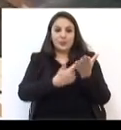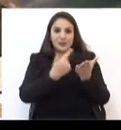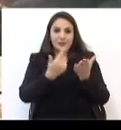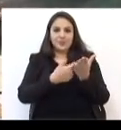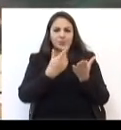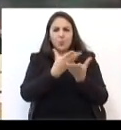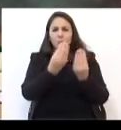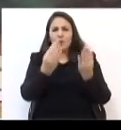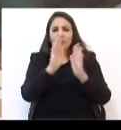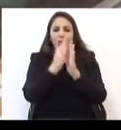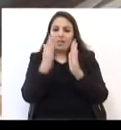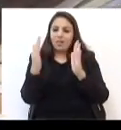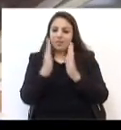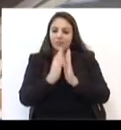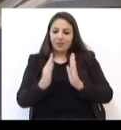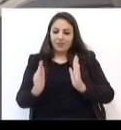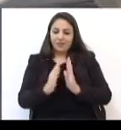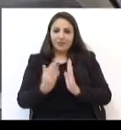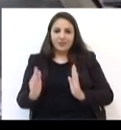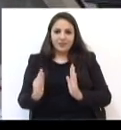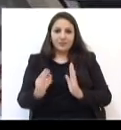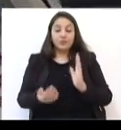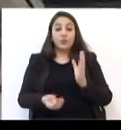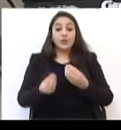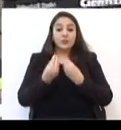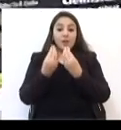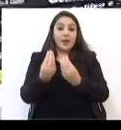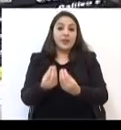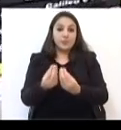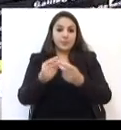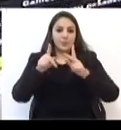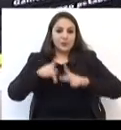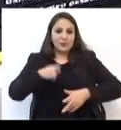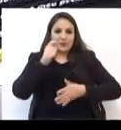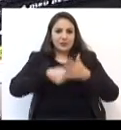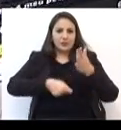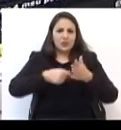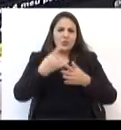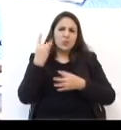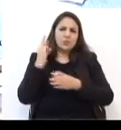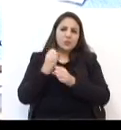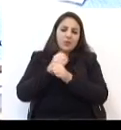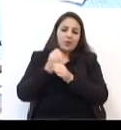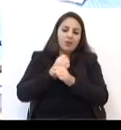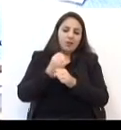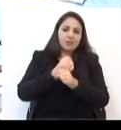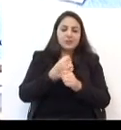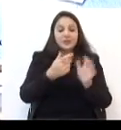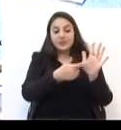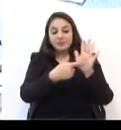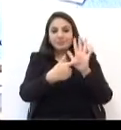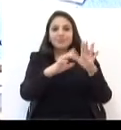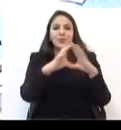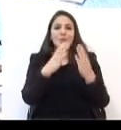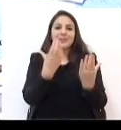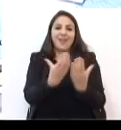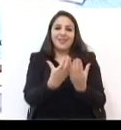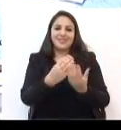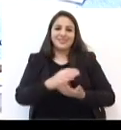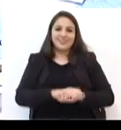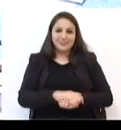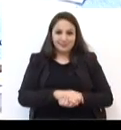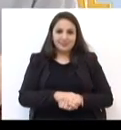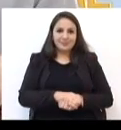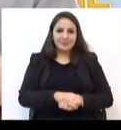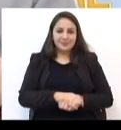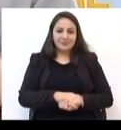com dezenas de livros, foi doado por escritores ao longo dos últimos anos e está à disposição da